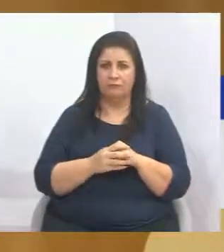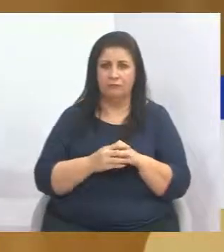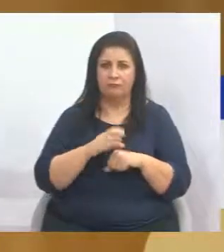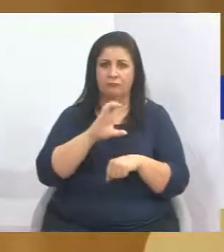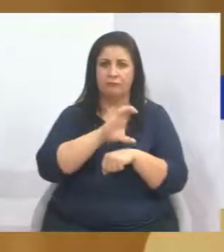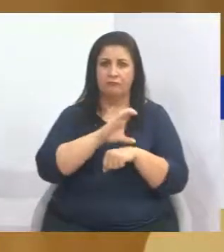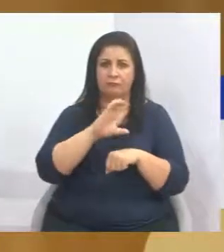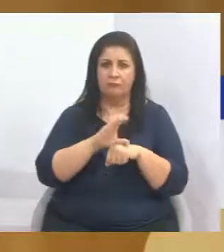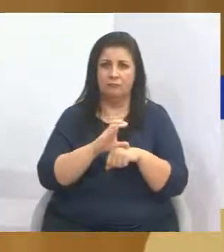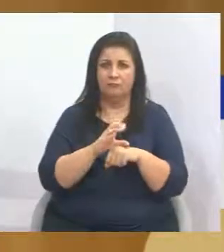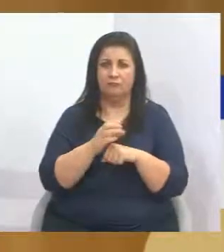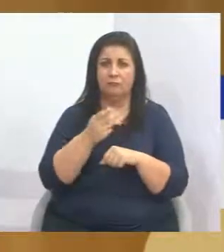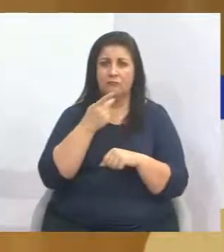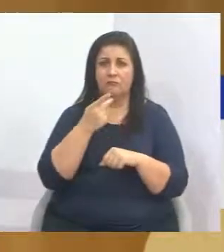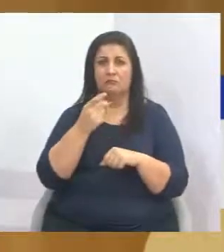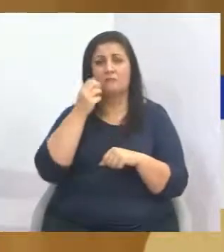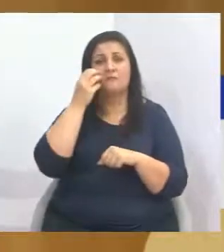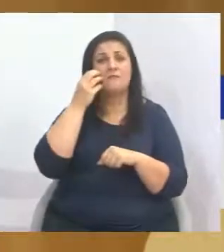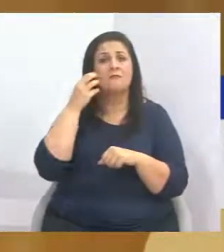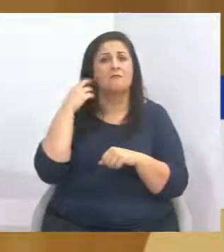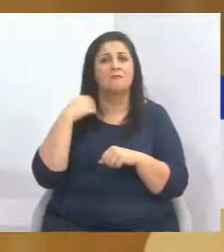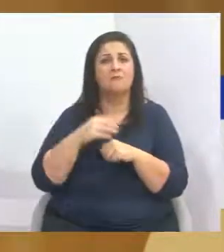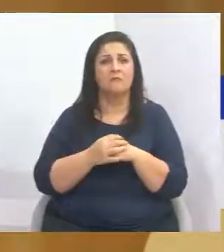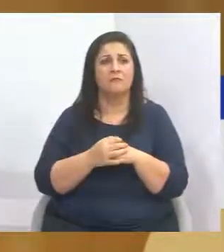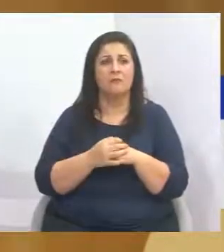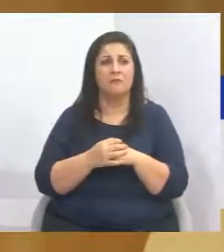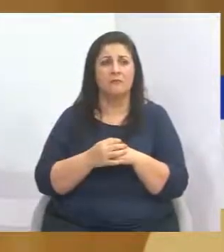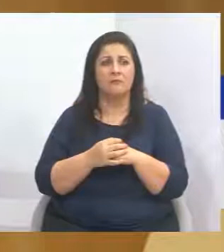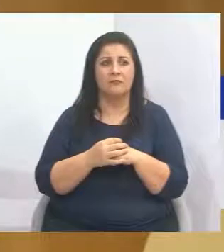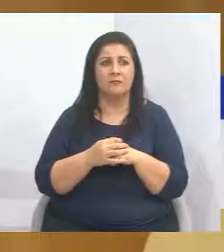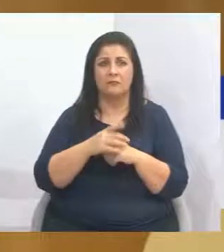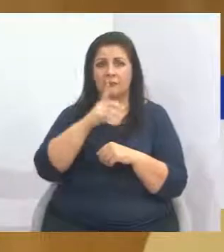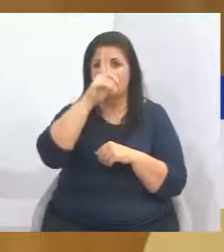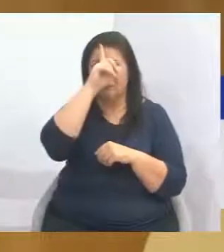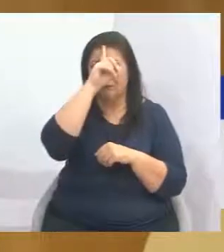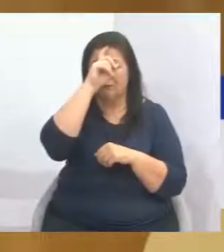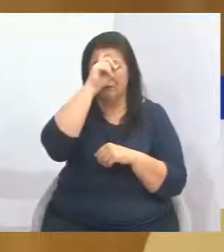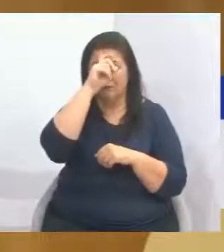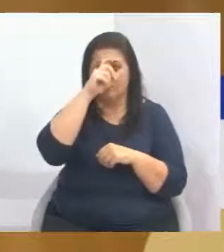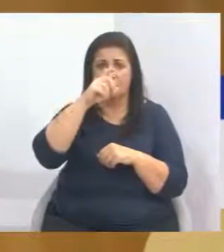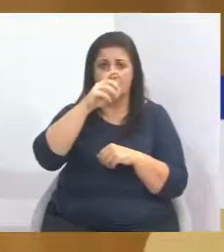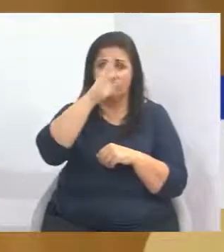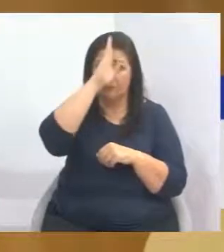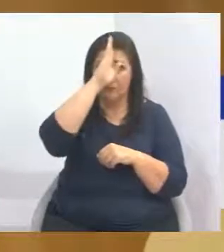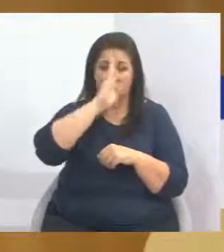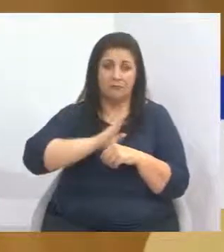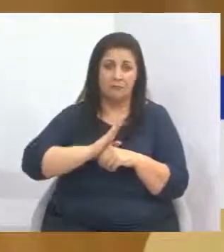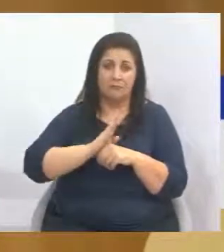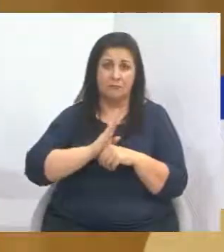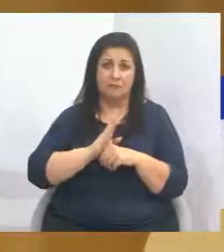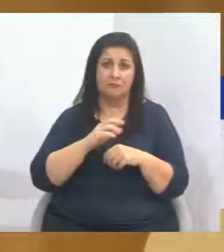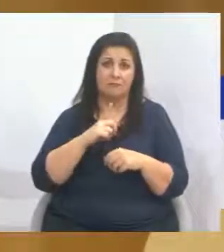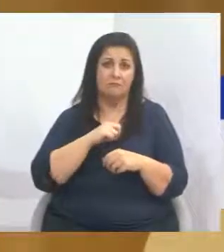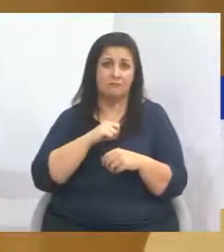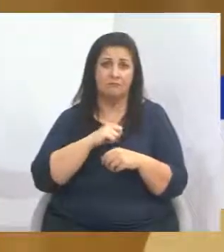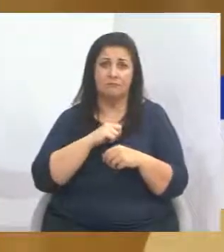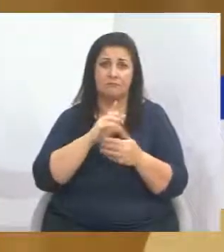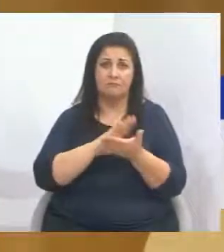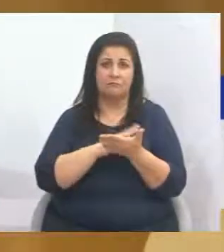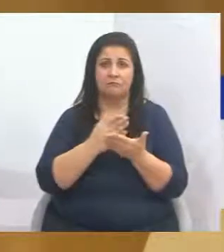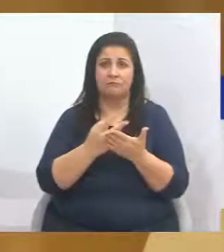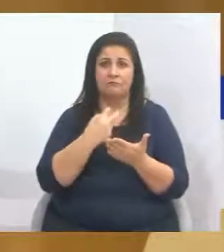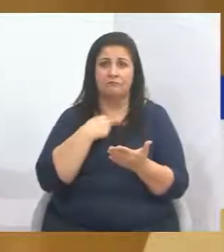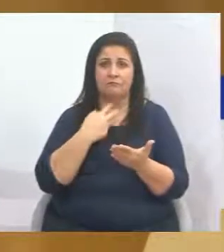de serviço público da saúde e a iniciativa privada. Dessa forma, a proposta